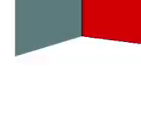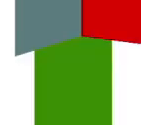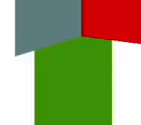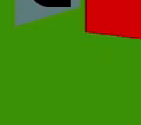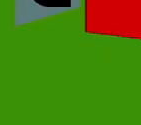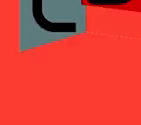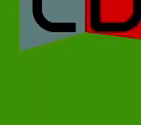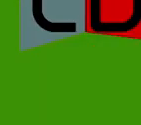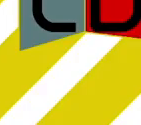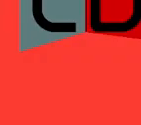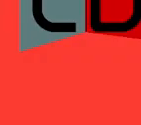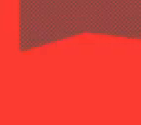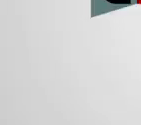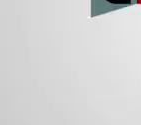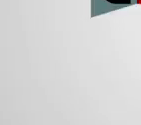E